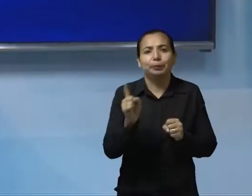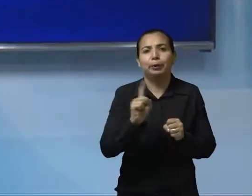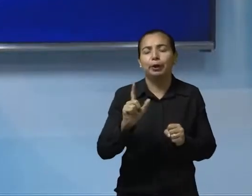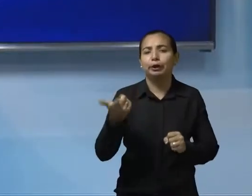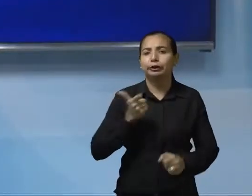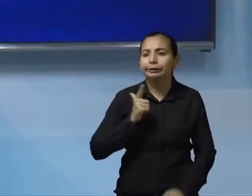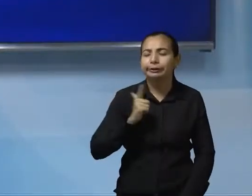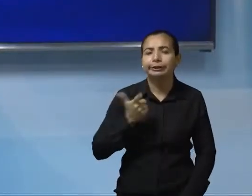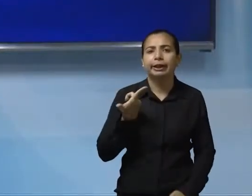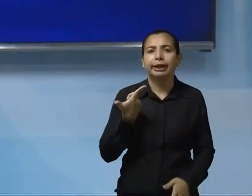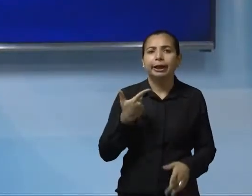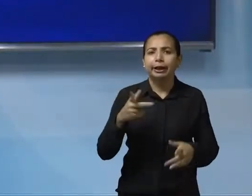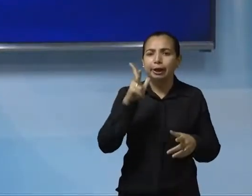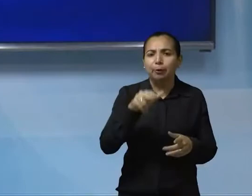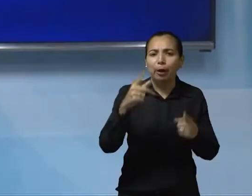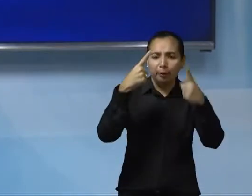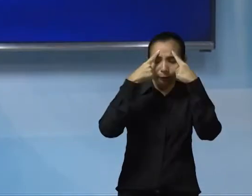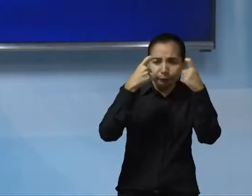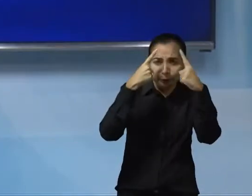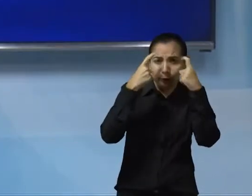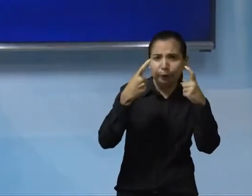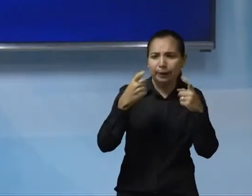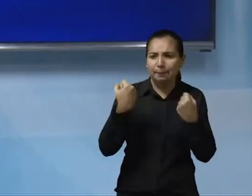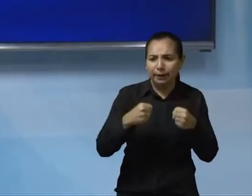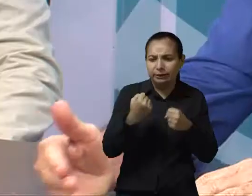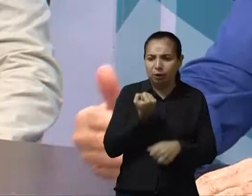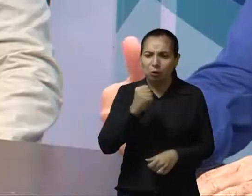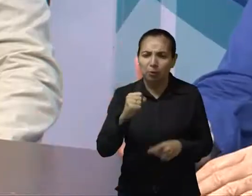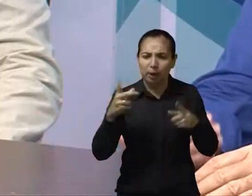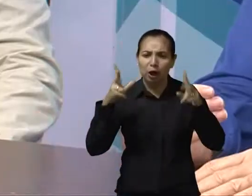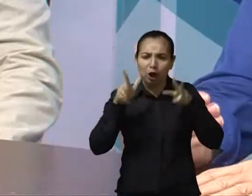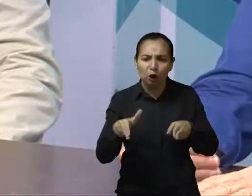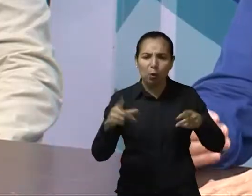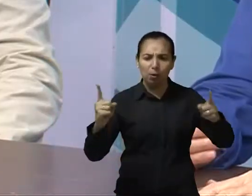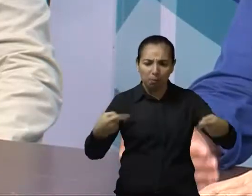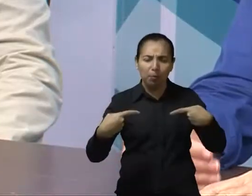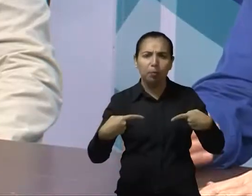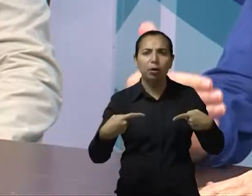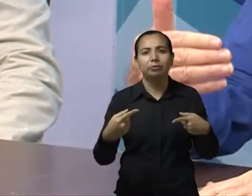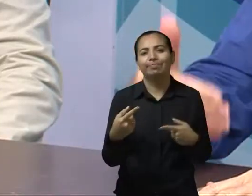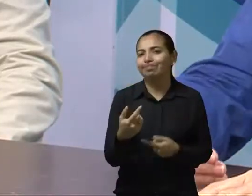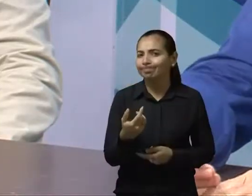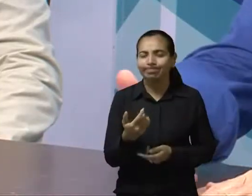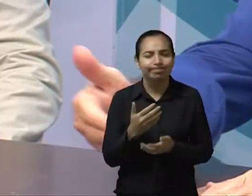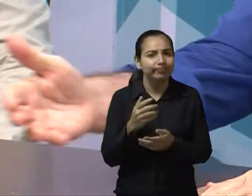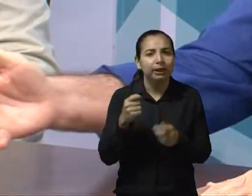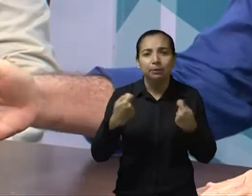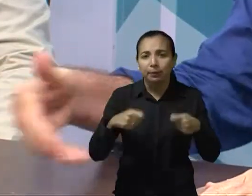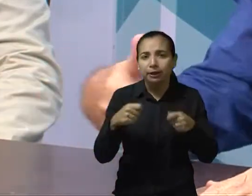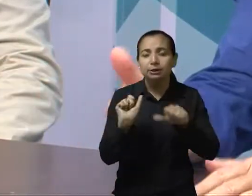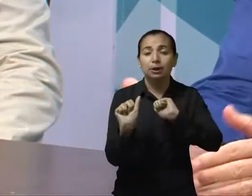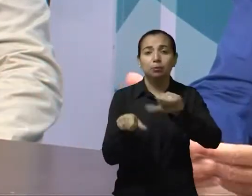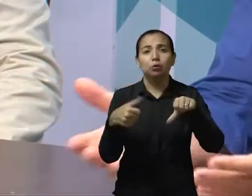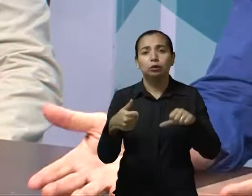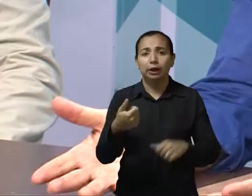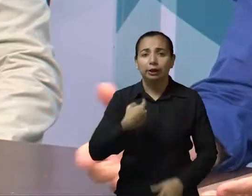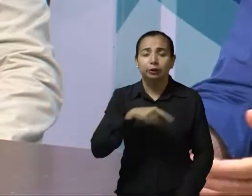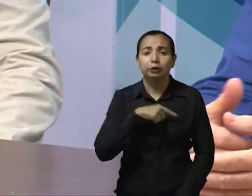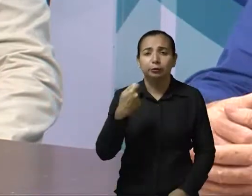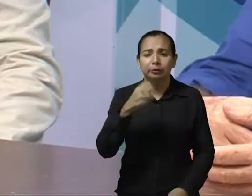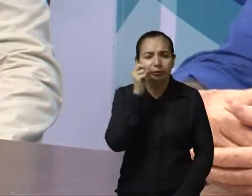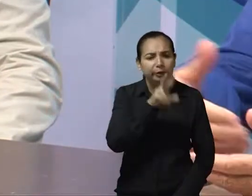chegaremos a lugar nenhum achando que violência se combate com violência. Nós temos que saber que a questão, por exemplo, desse crescimento